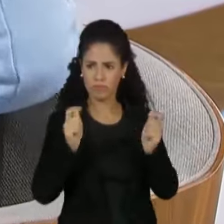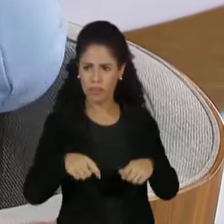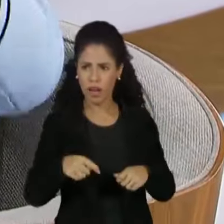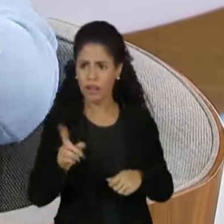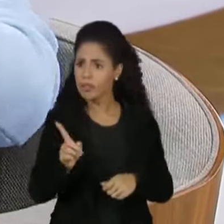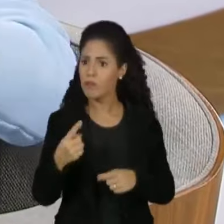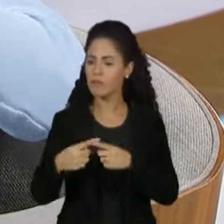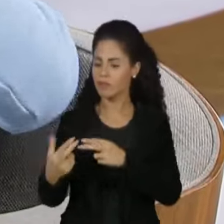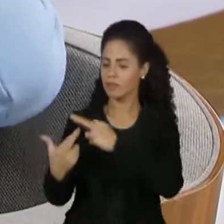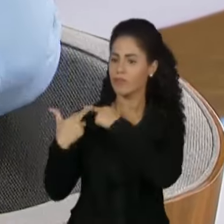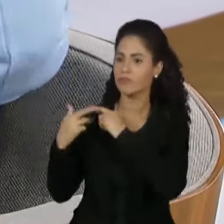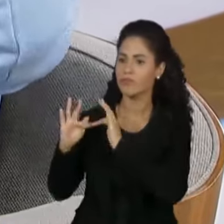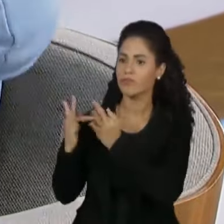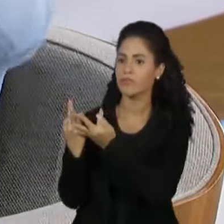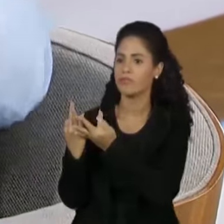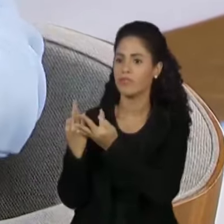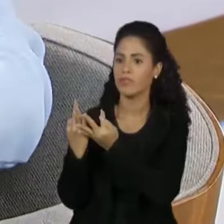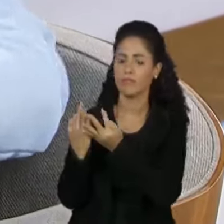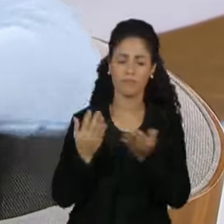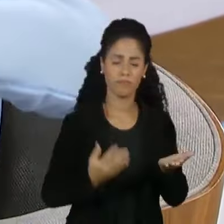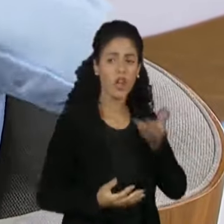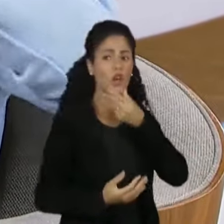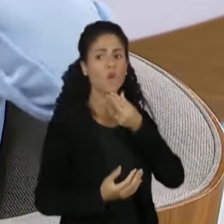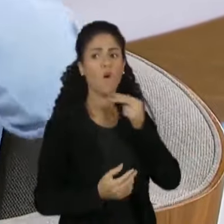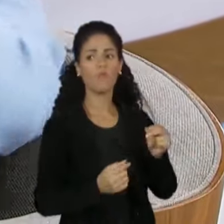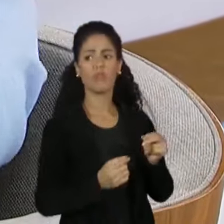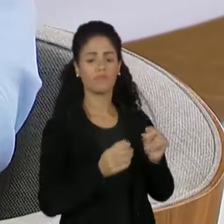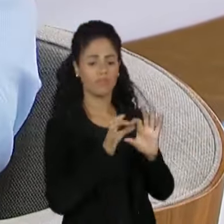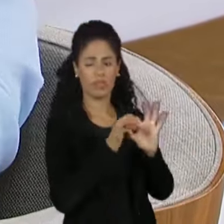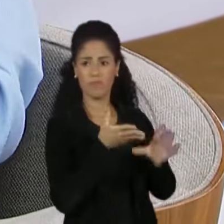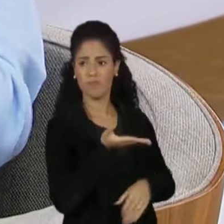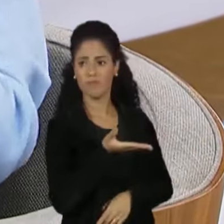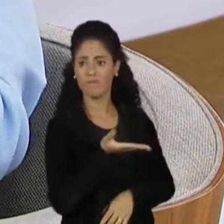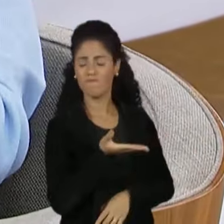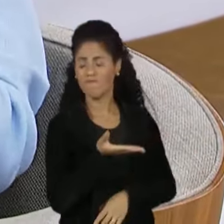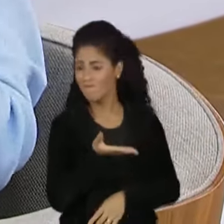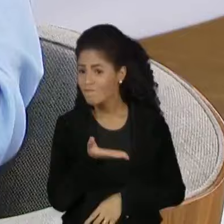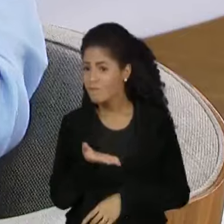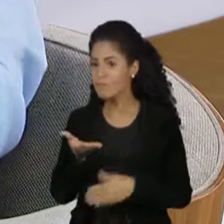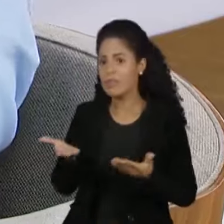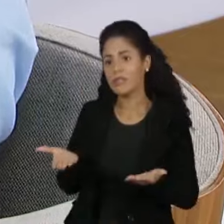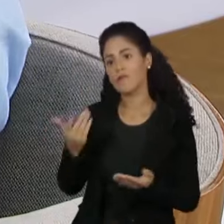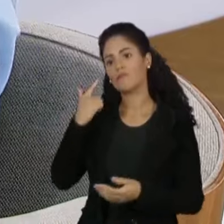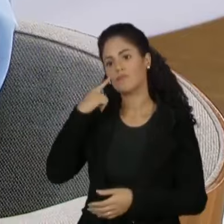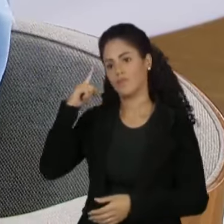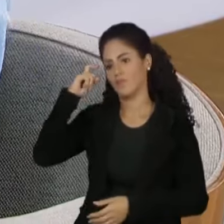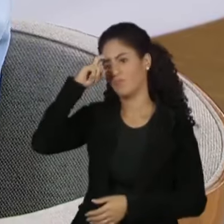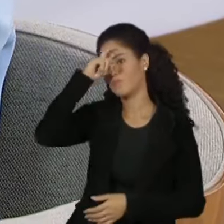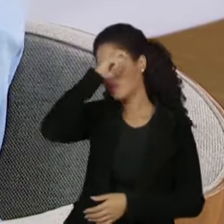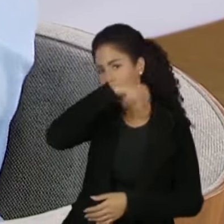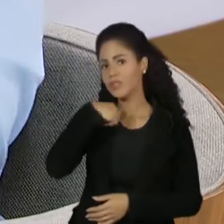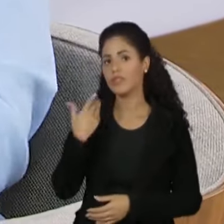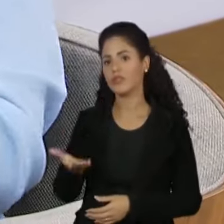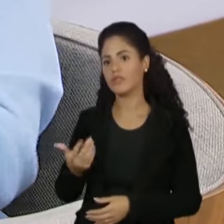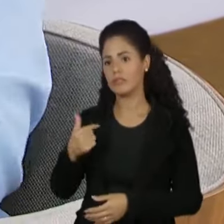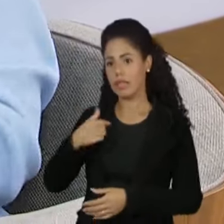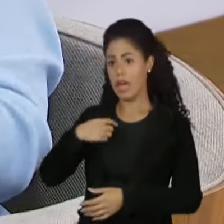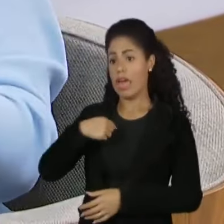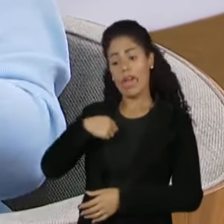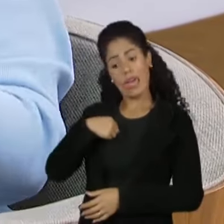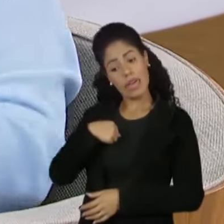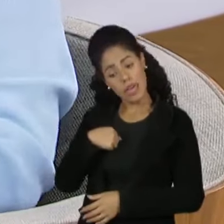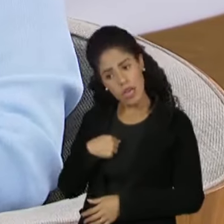igual, elas vão se colocar nos mesmos ambientes, vão nos mesmos lugares de trabalho. É melhor para eles ir colocando, né, essa culpa. Mas